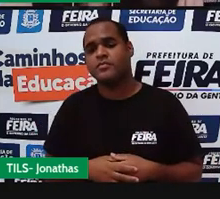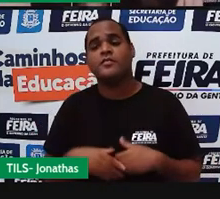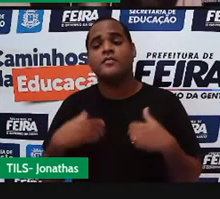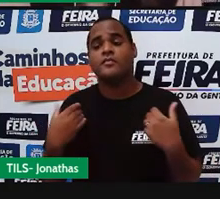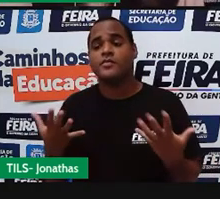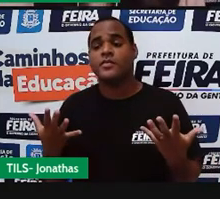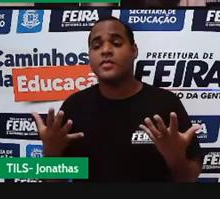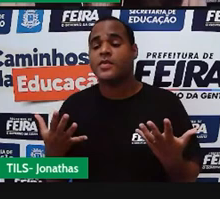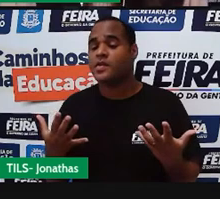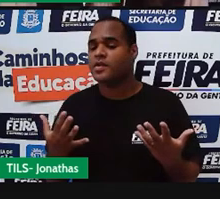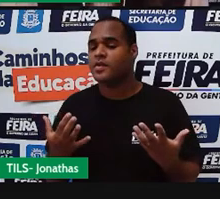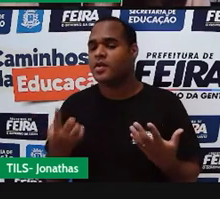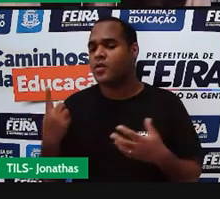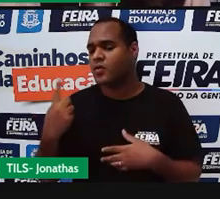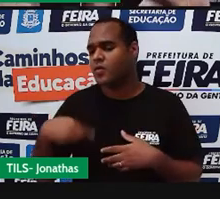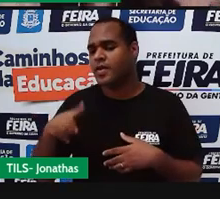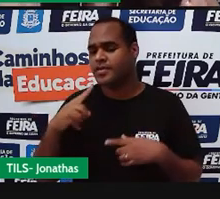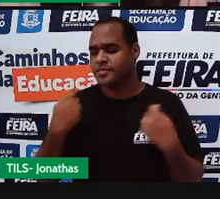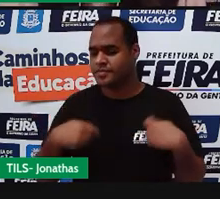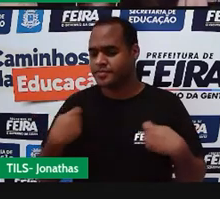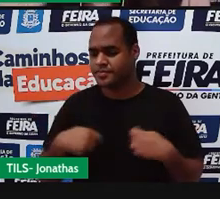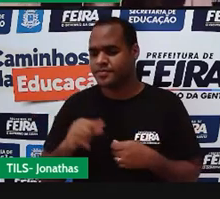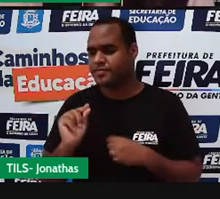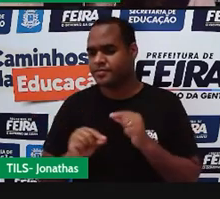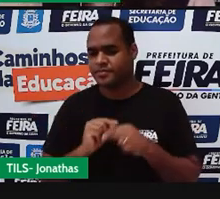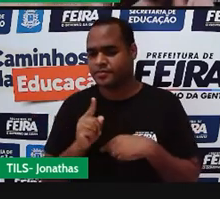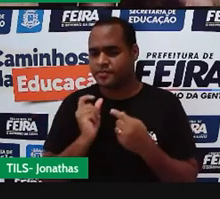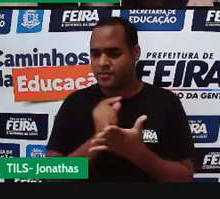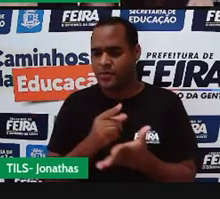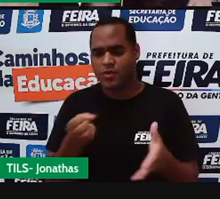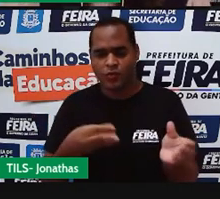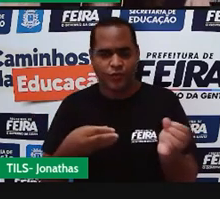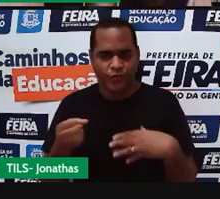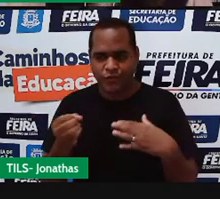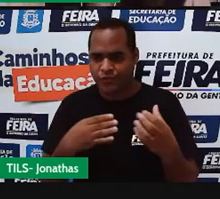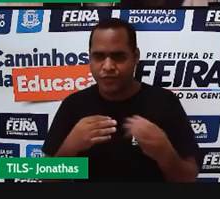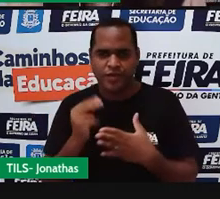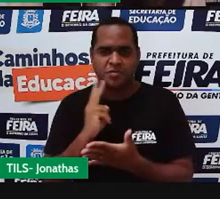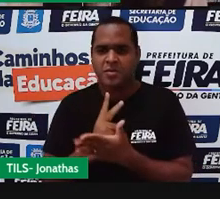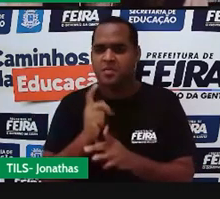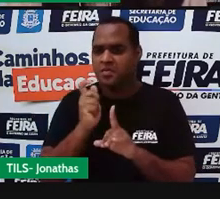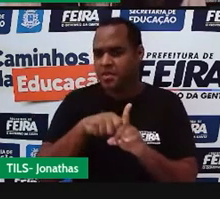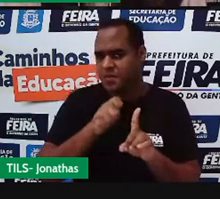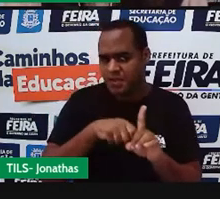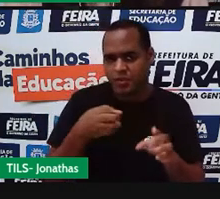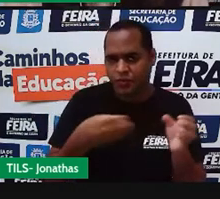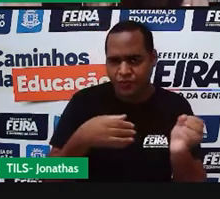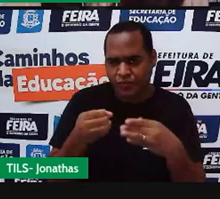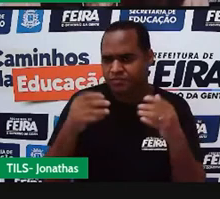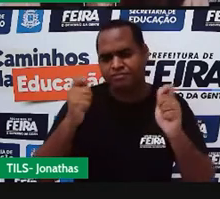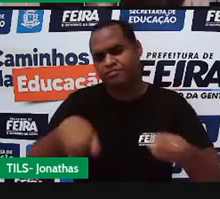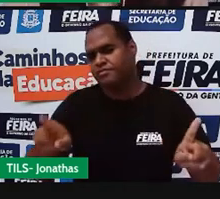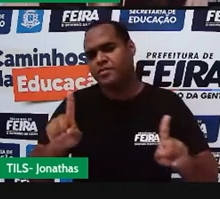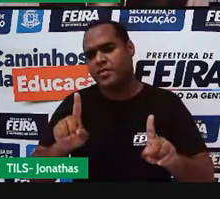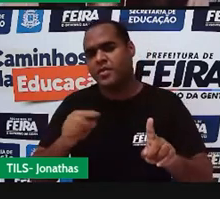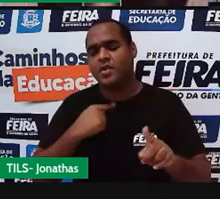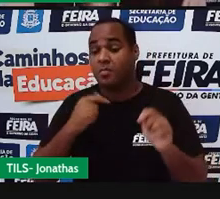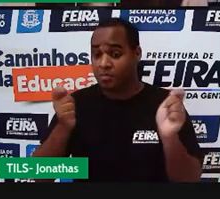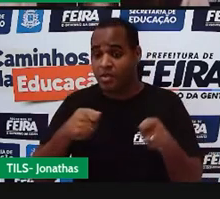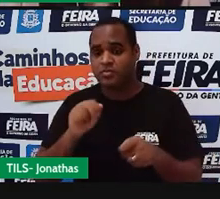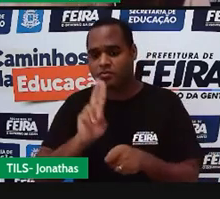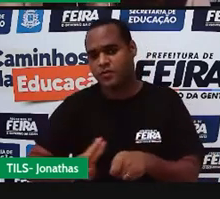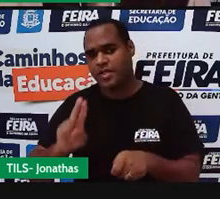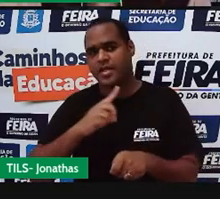então a gente não tem necessidade de estar comprando uma roupa nova a cada mês E aí a gente pode